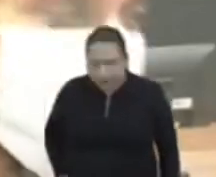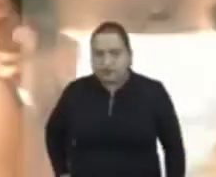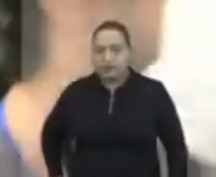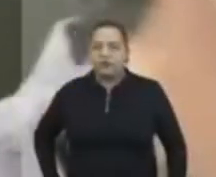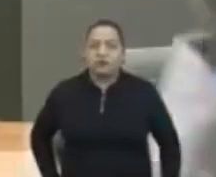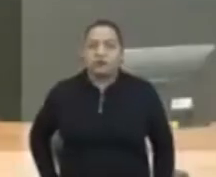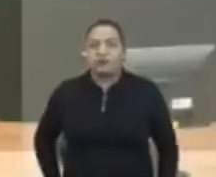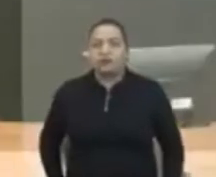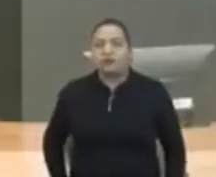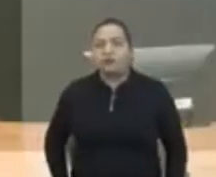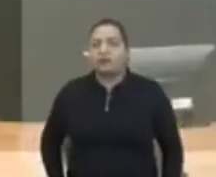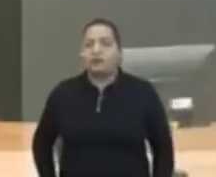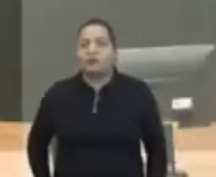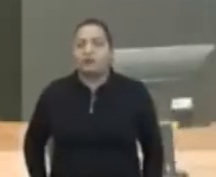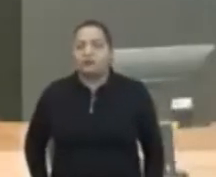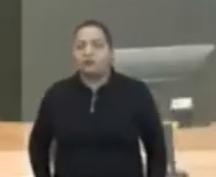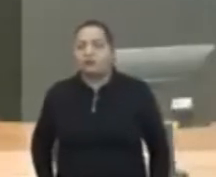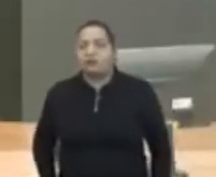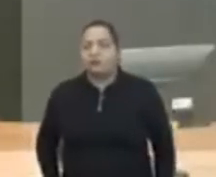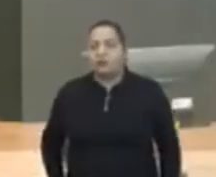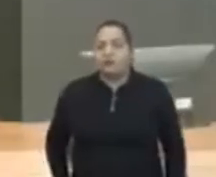Para você.